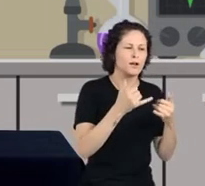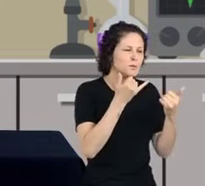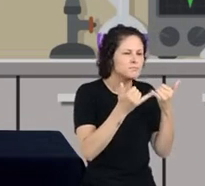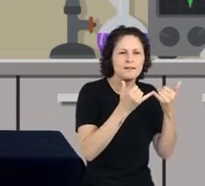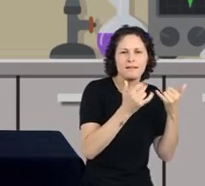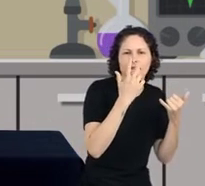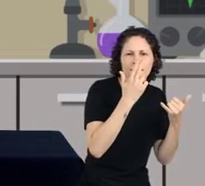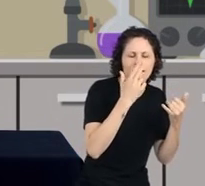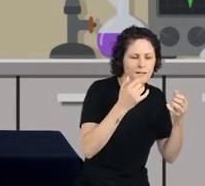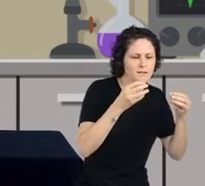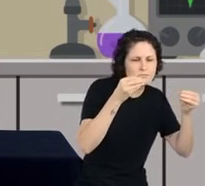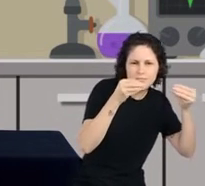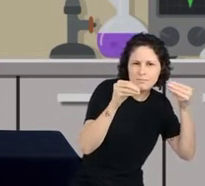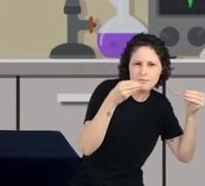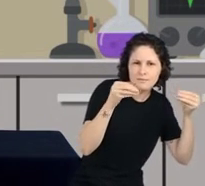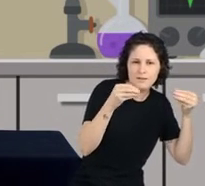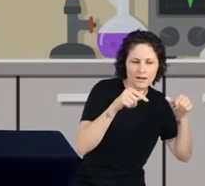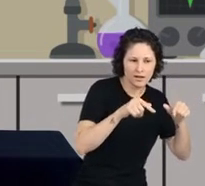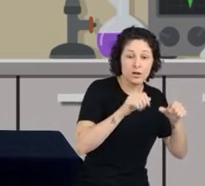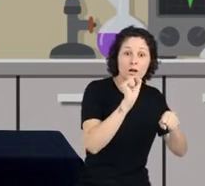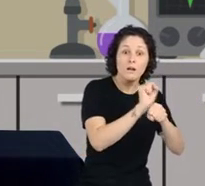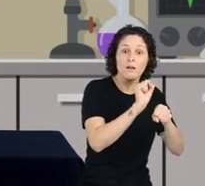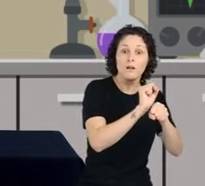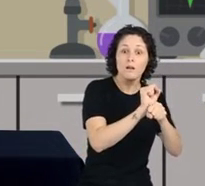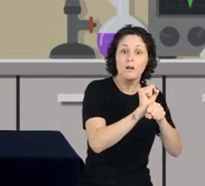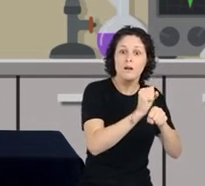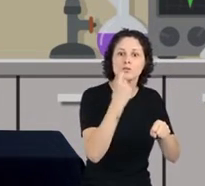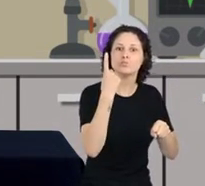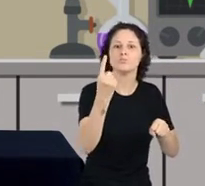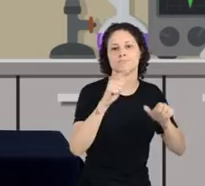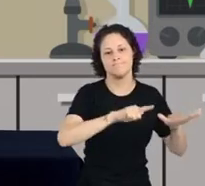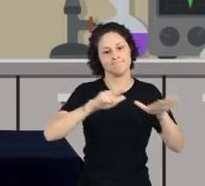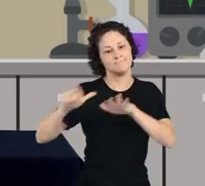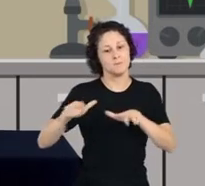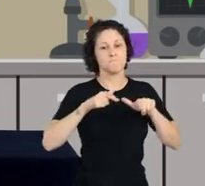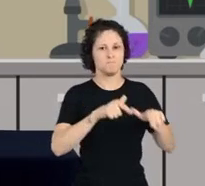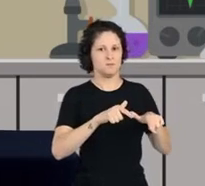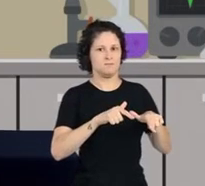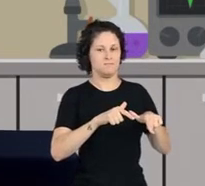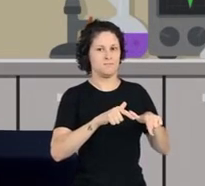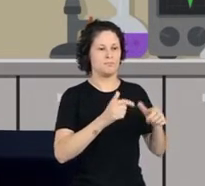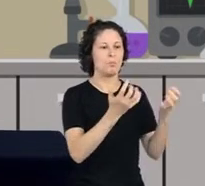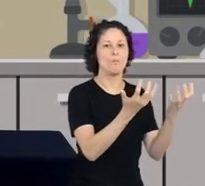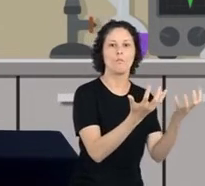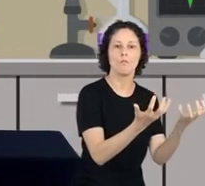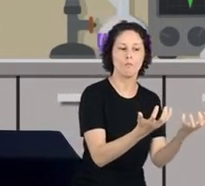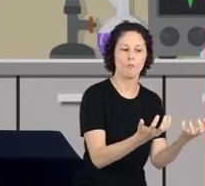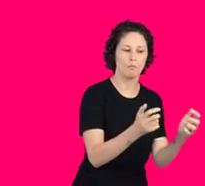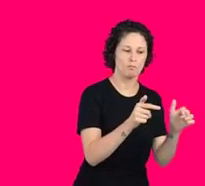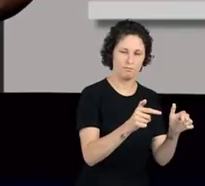mesmo uma semana. Depende muito da temperatura do momento. Assim que secar, é só desenformar o nosso